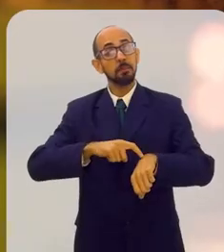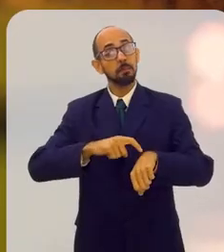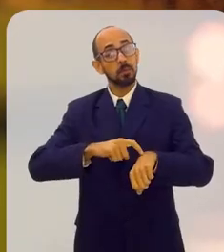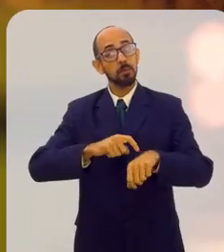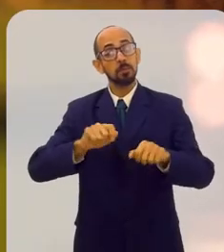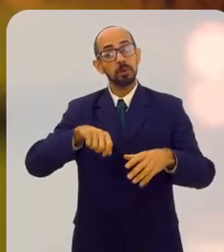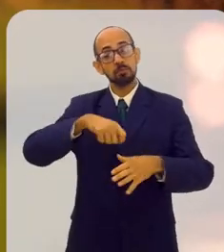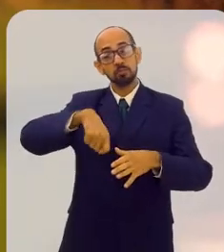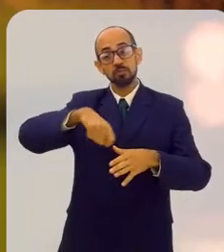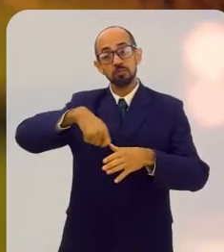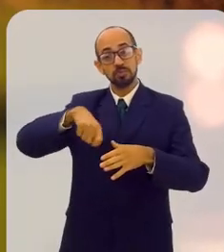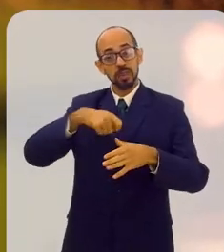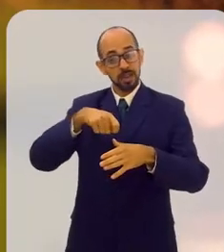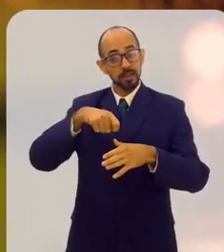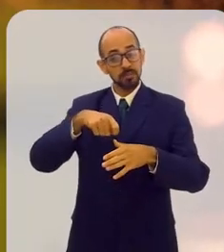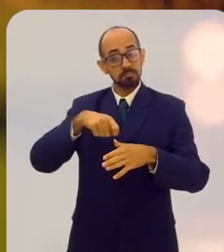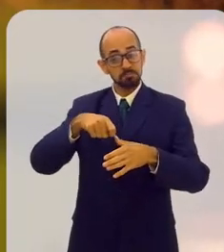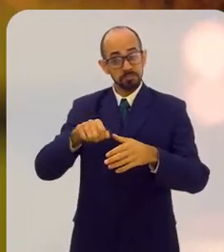cozinhei.